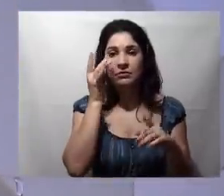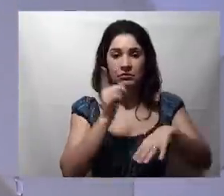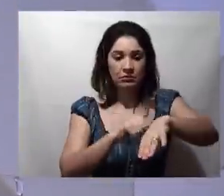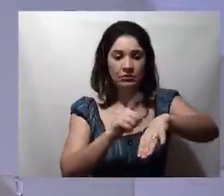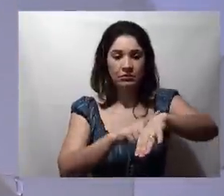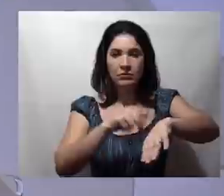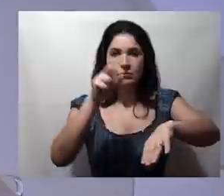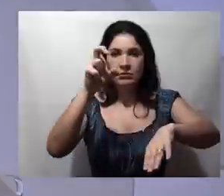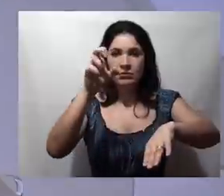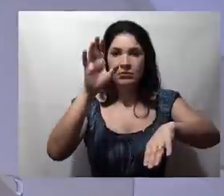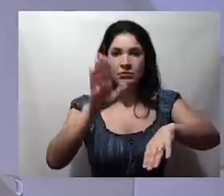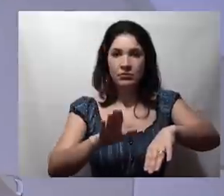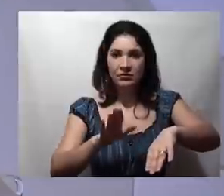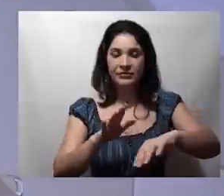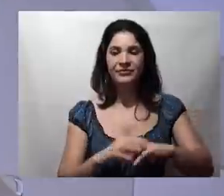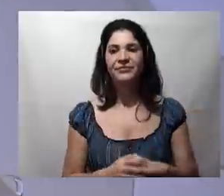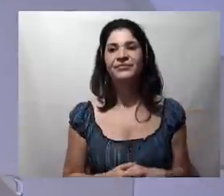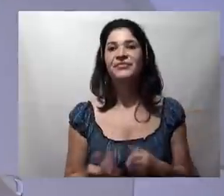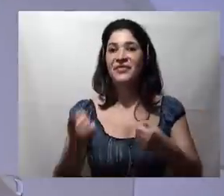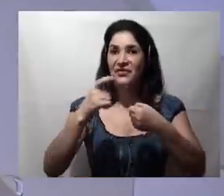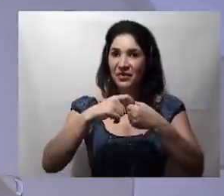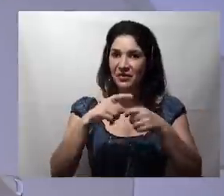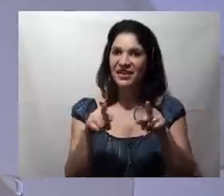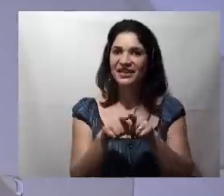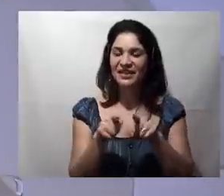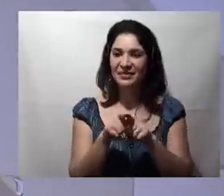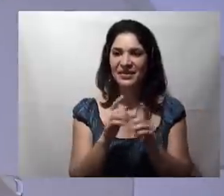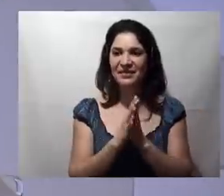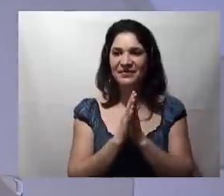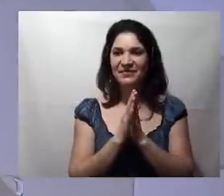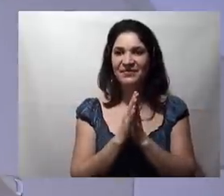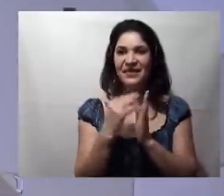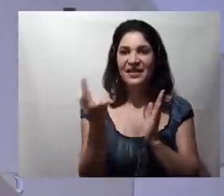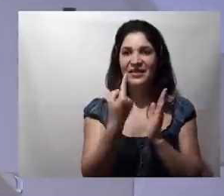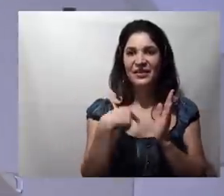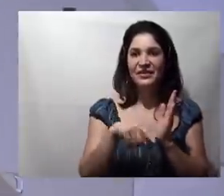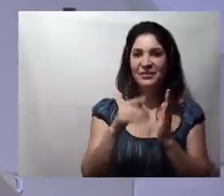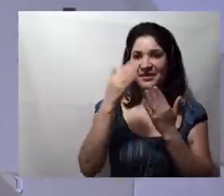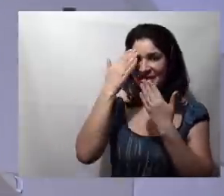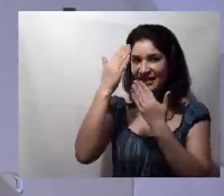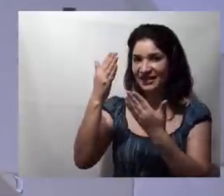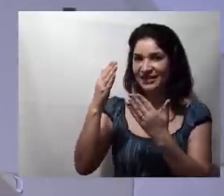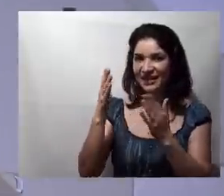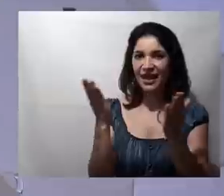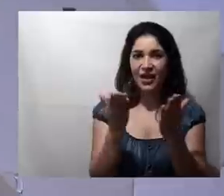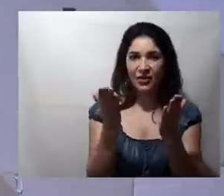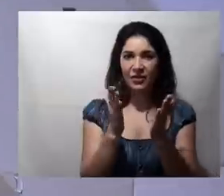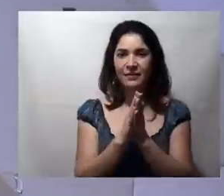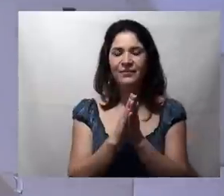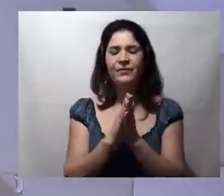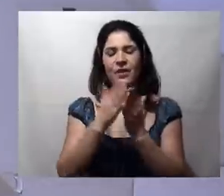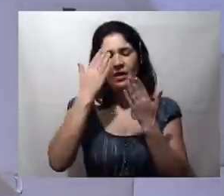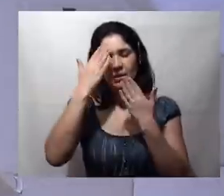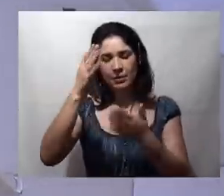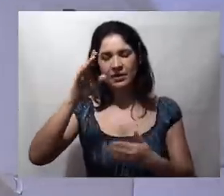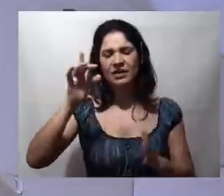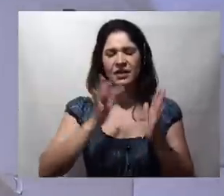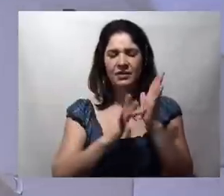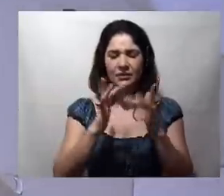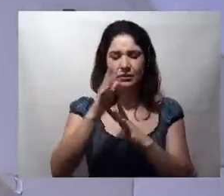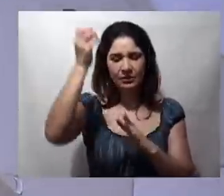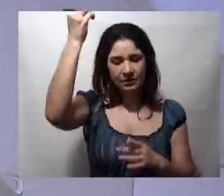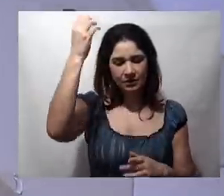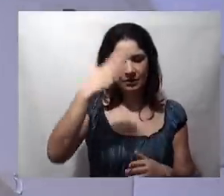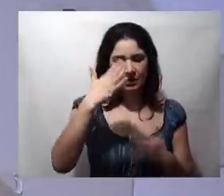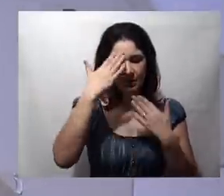participar 5:00 conosco lá no salão social e vamos agradecer é seus olhos obrigado jesus por